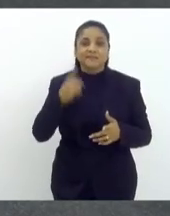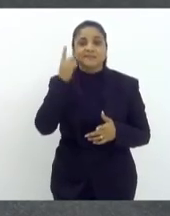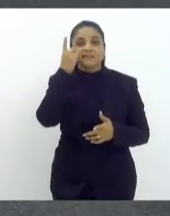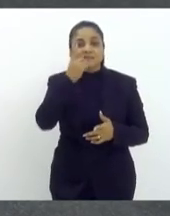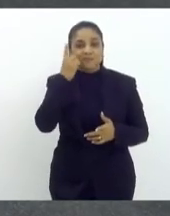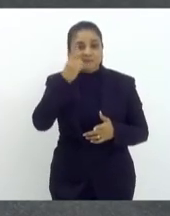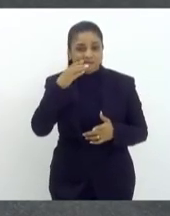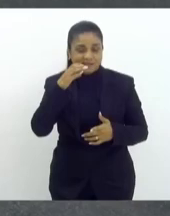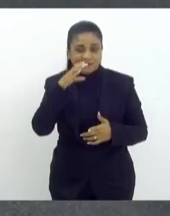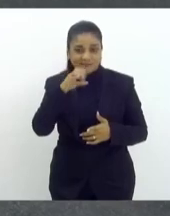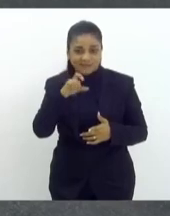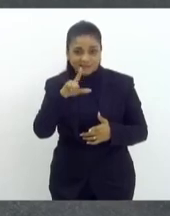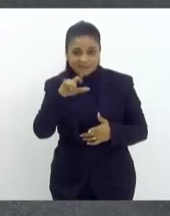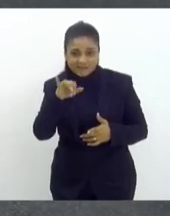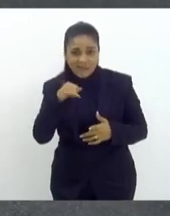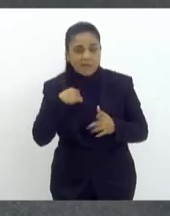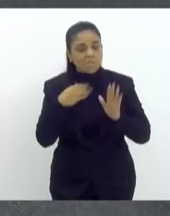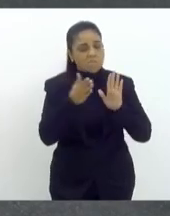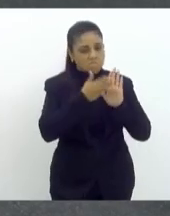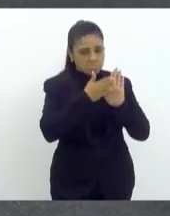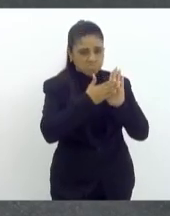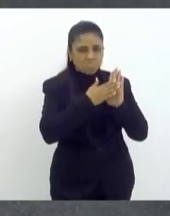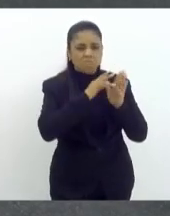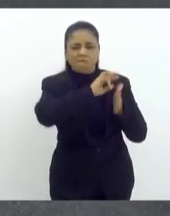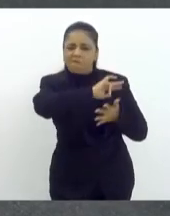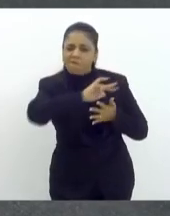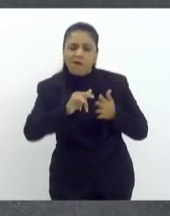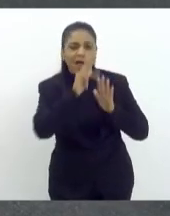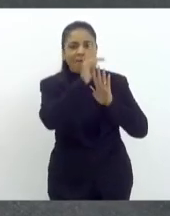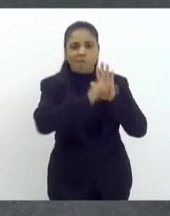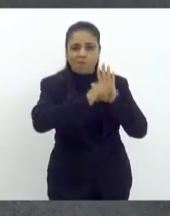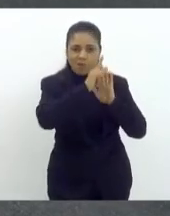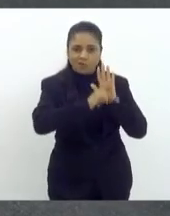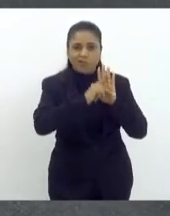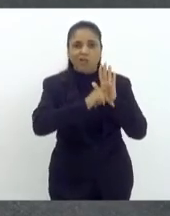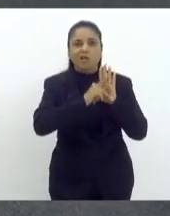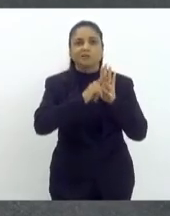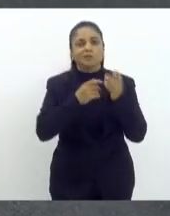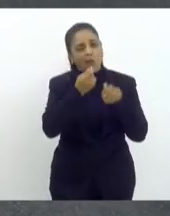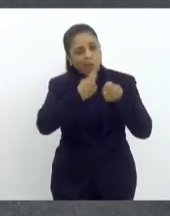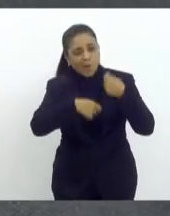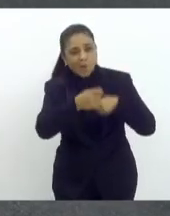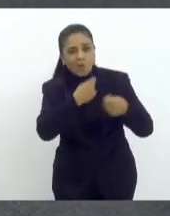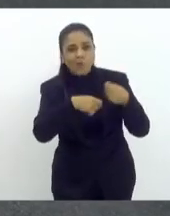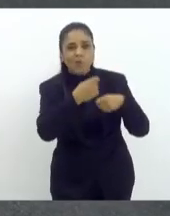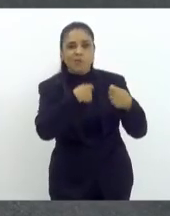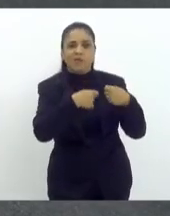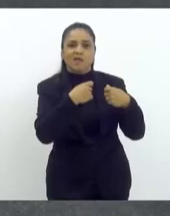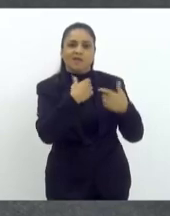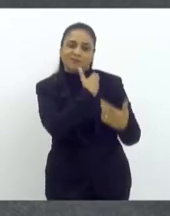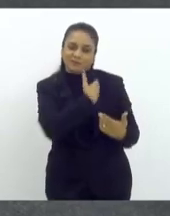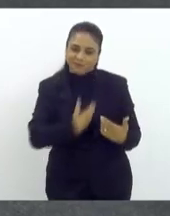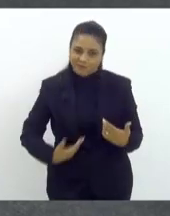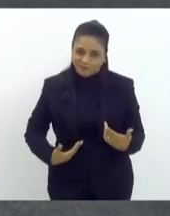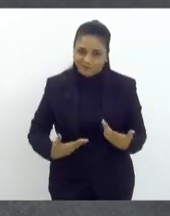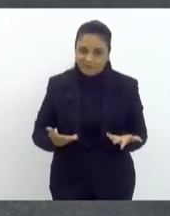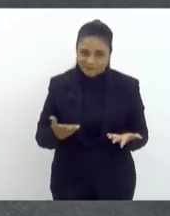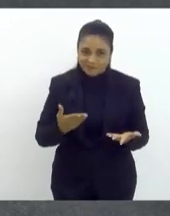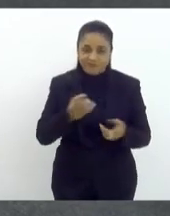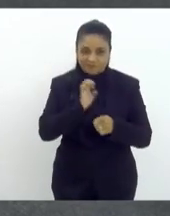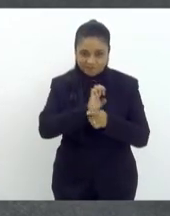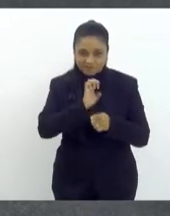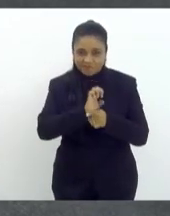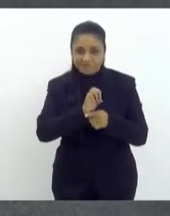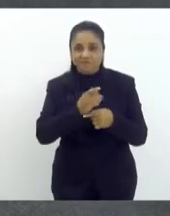aqui uma deputada que vem propondo diversos projetos na temática da economia e da soberania do Estado deputada Lucinha que